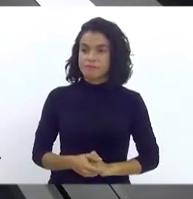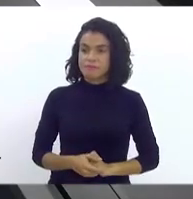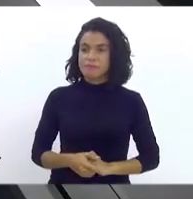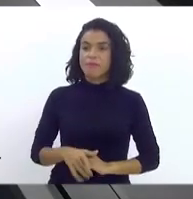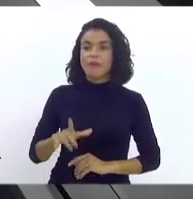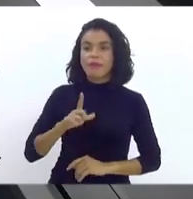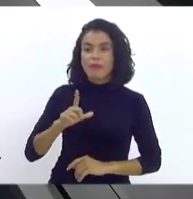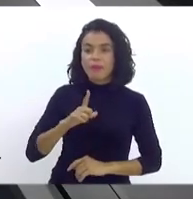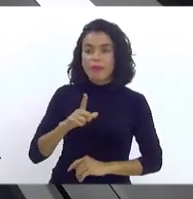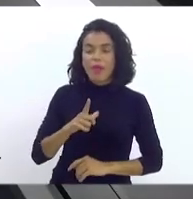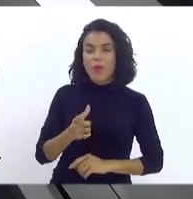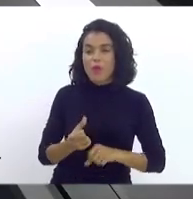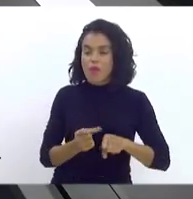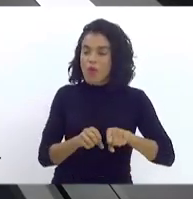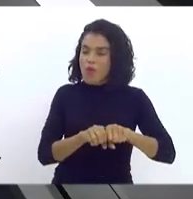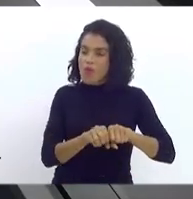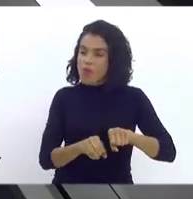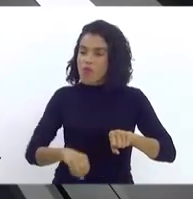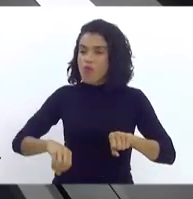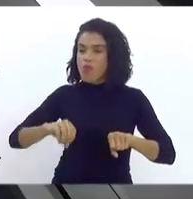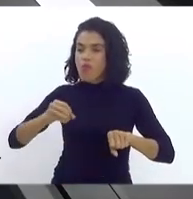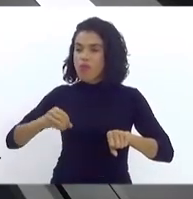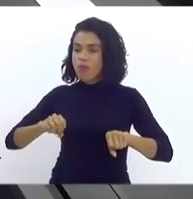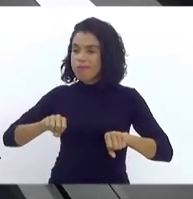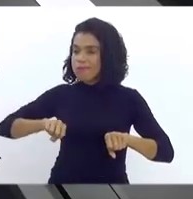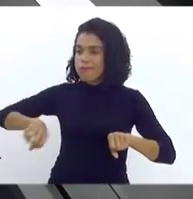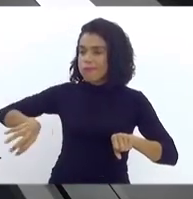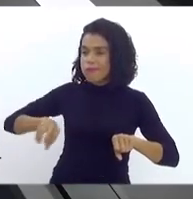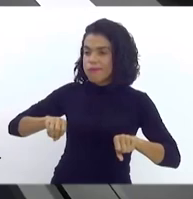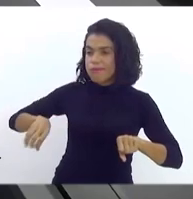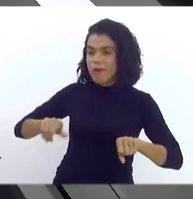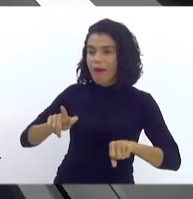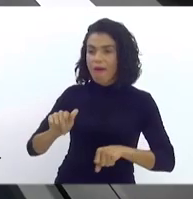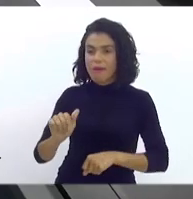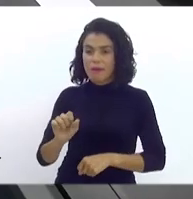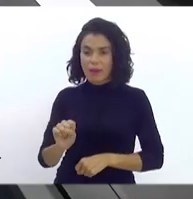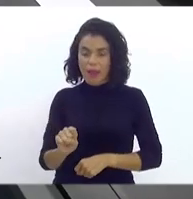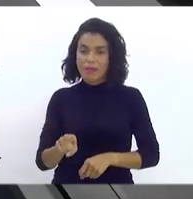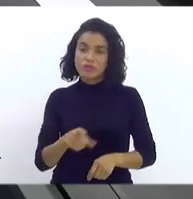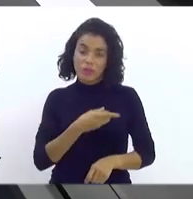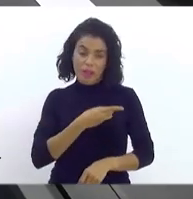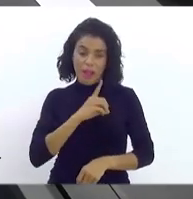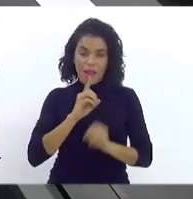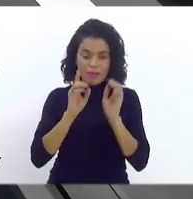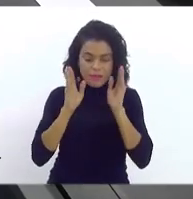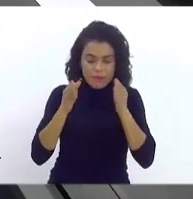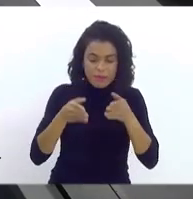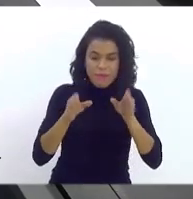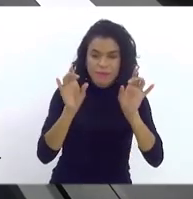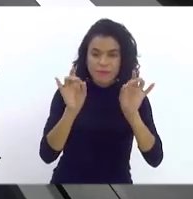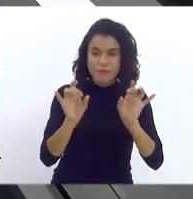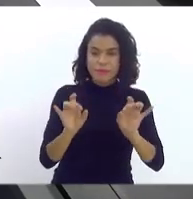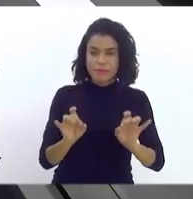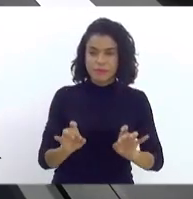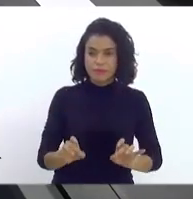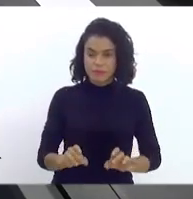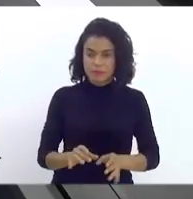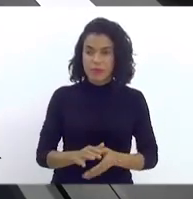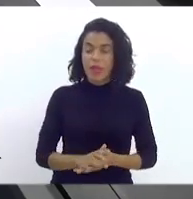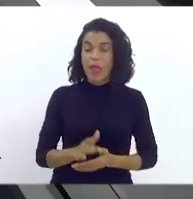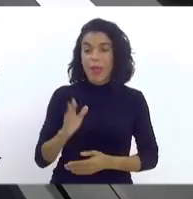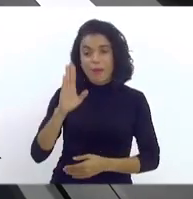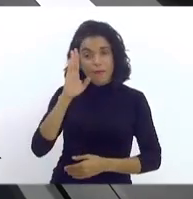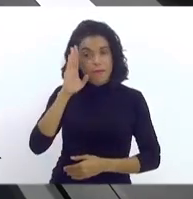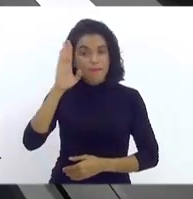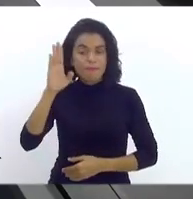envolve o fornecimento de gás no Rio de Janeiro, passe a ser uma delegacia especializada, Vossa Excelência está à frente dessa delegacia e fundamental